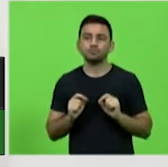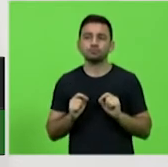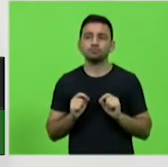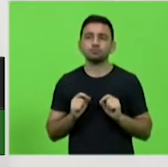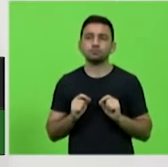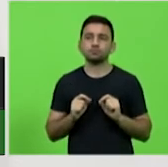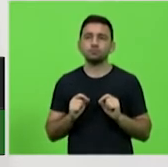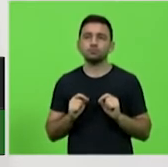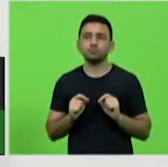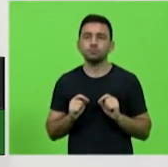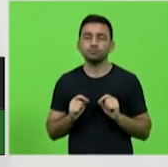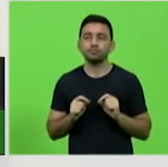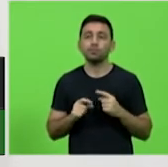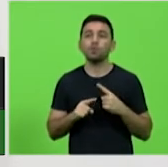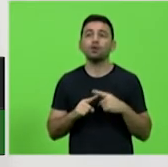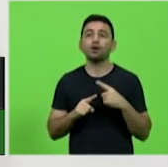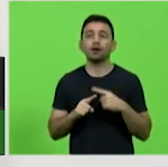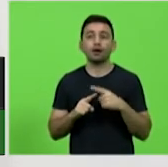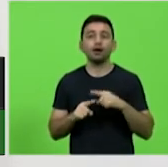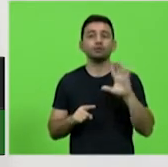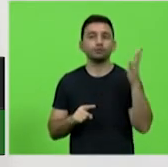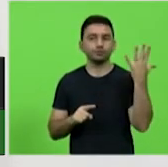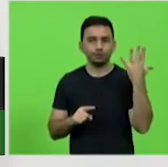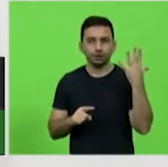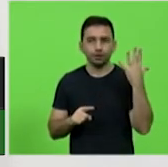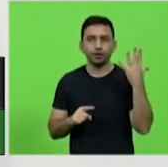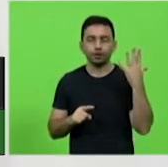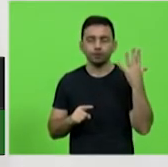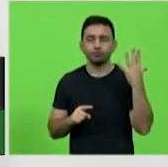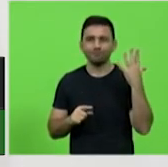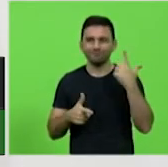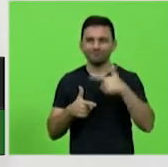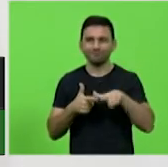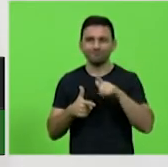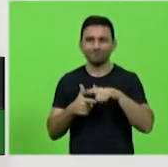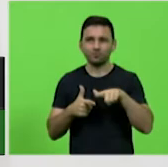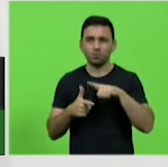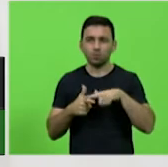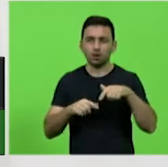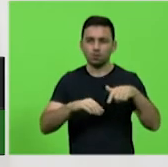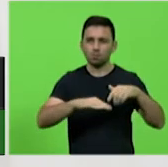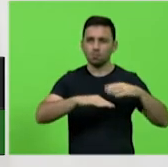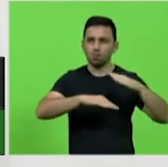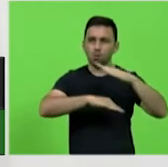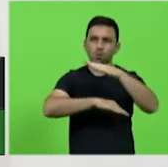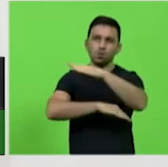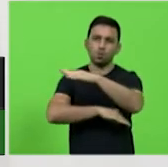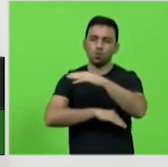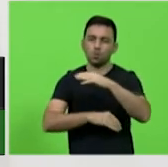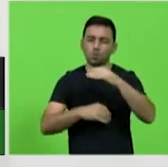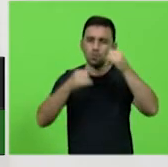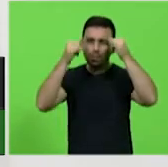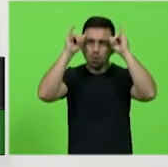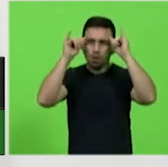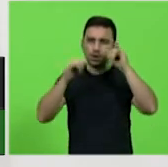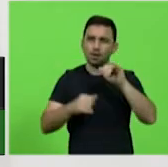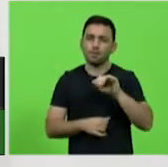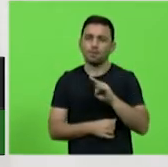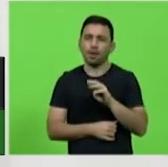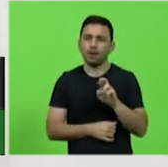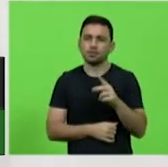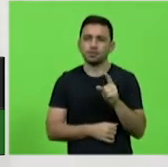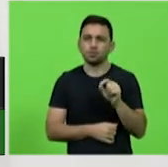mesmo do acidente ocorrido na subida do Morro do Boi, na BR-101,